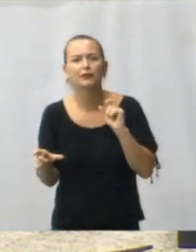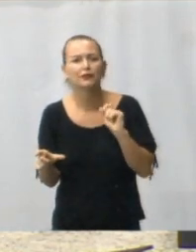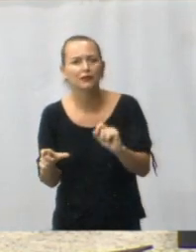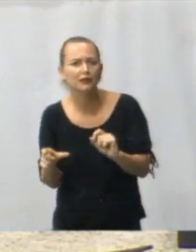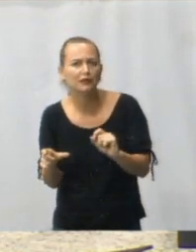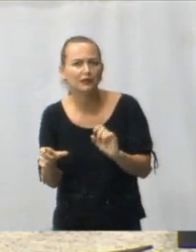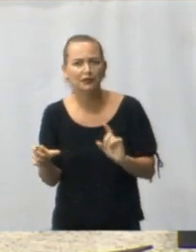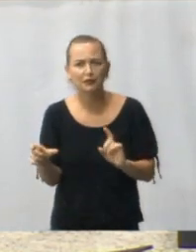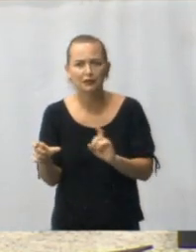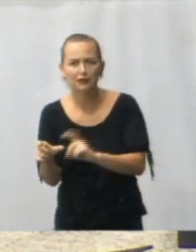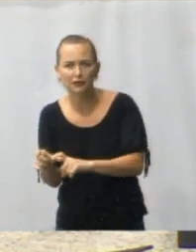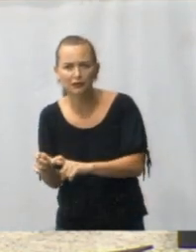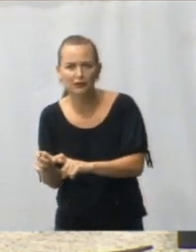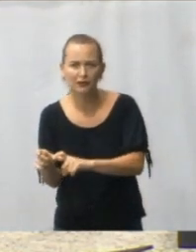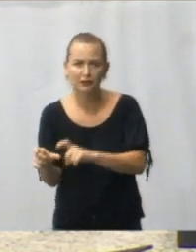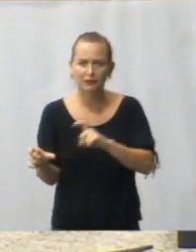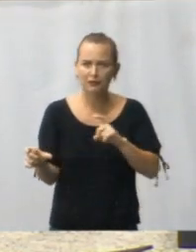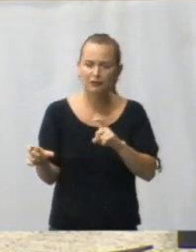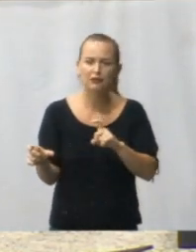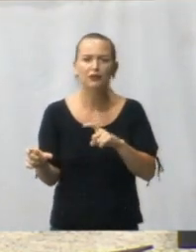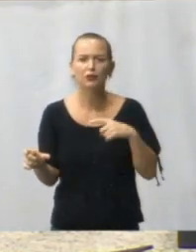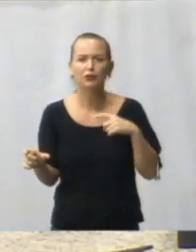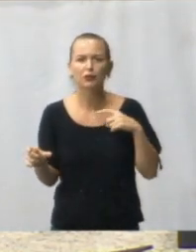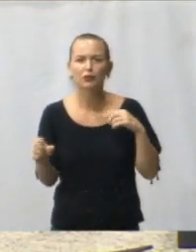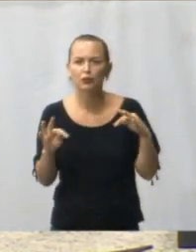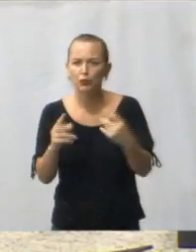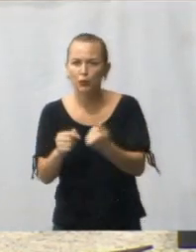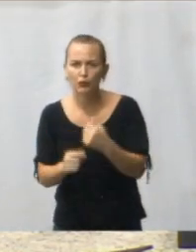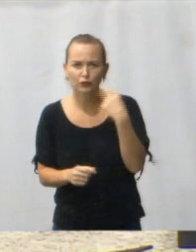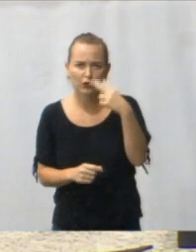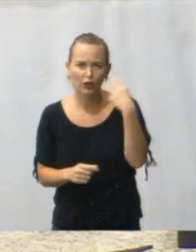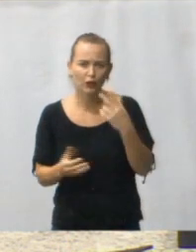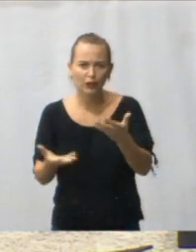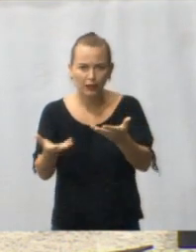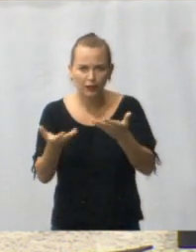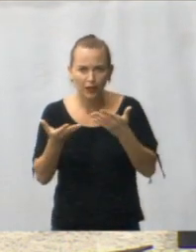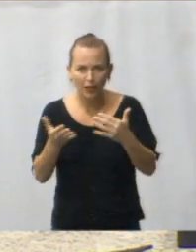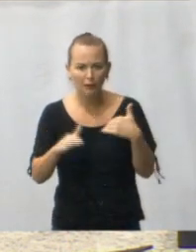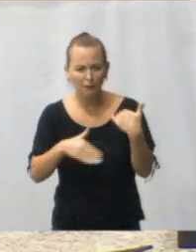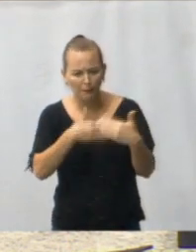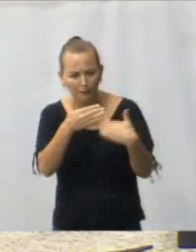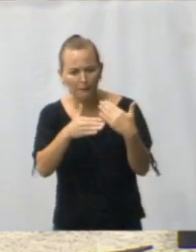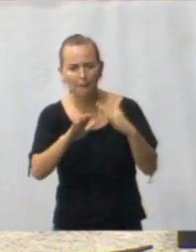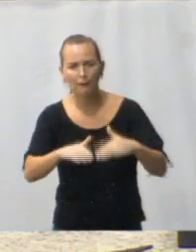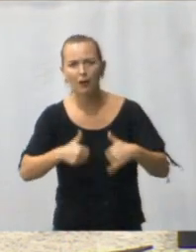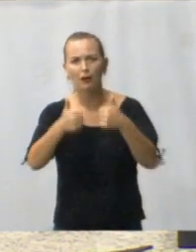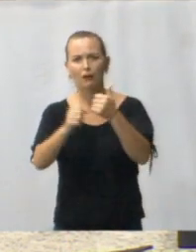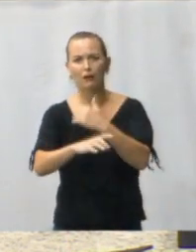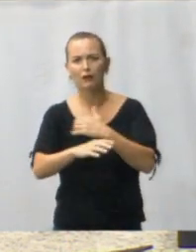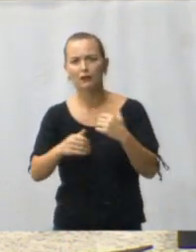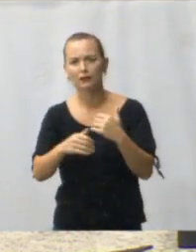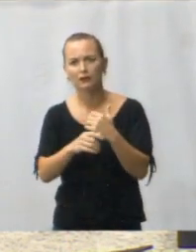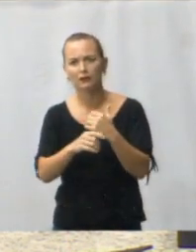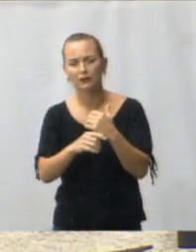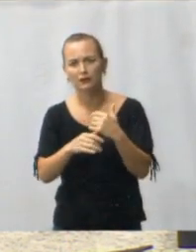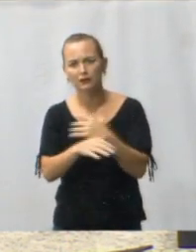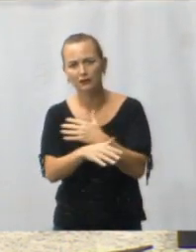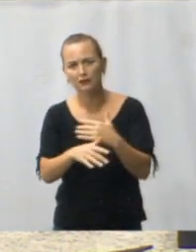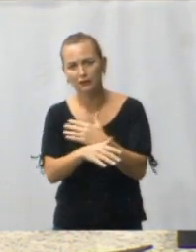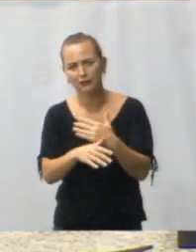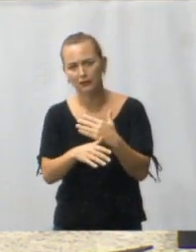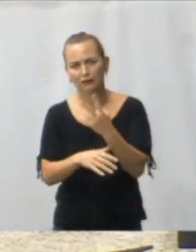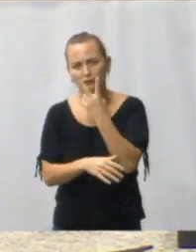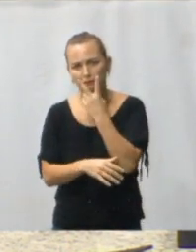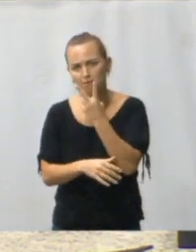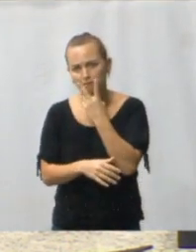os 15 vereadores buscam exercer o seu papel, cada um com a sua visão, o seu papel de fiscalizadores e legisladores,